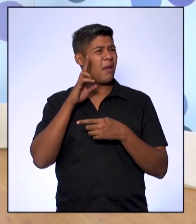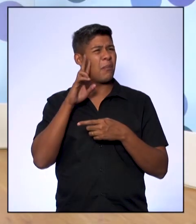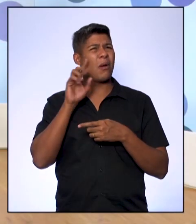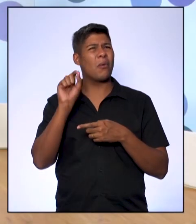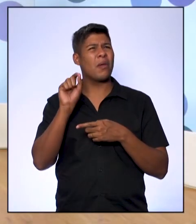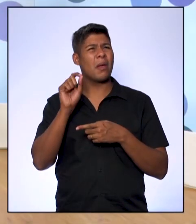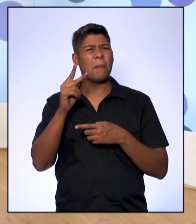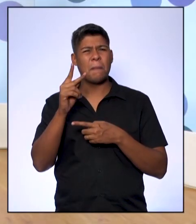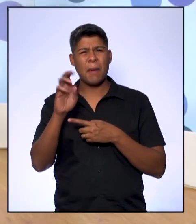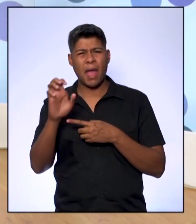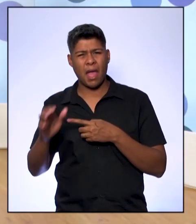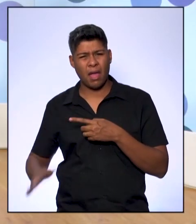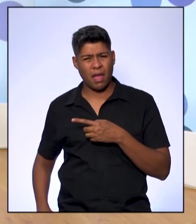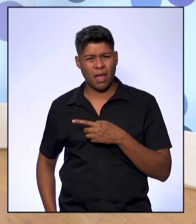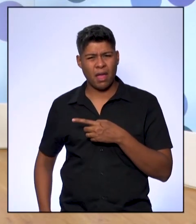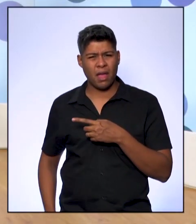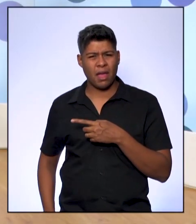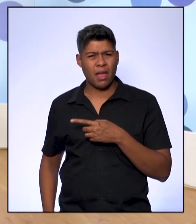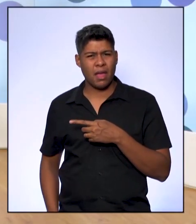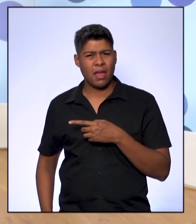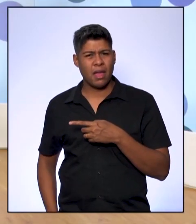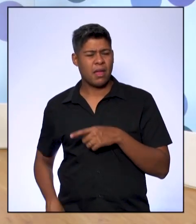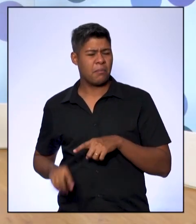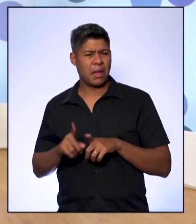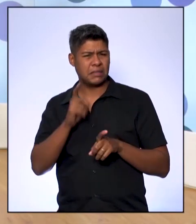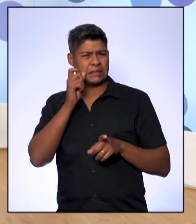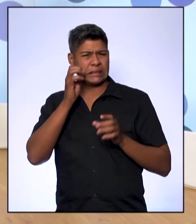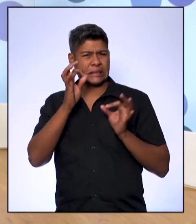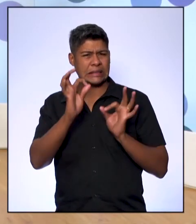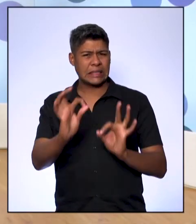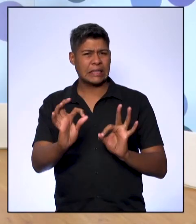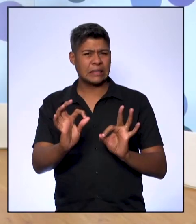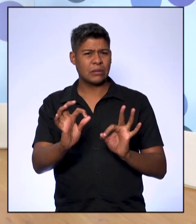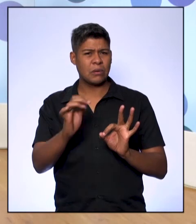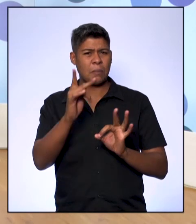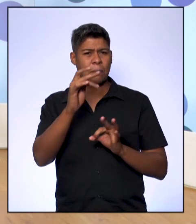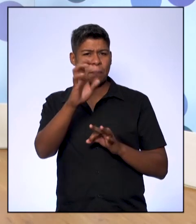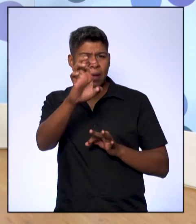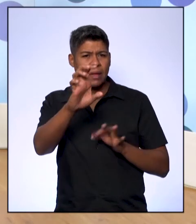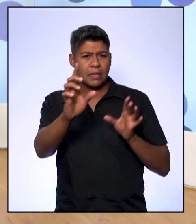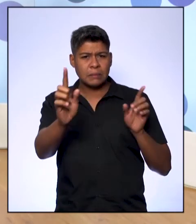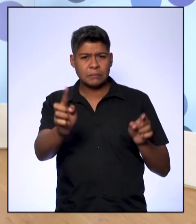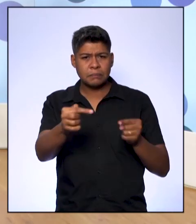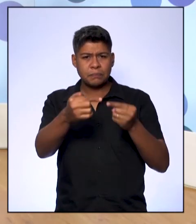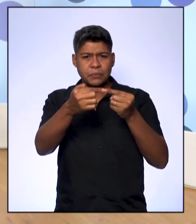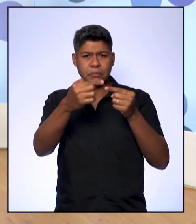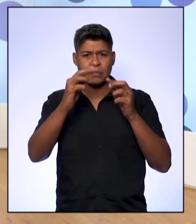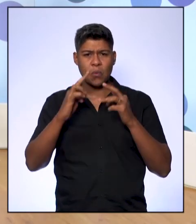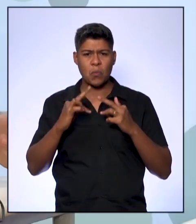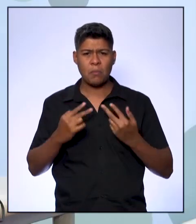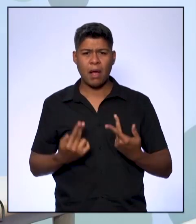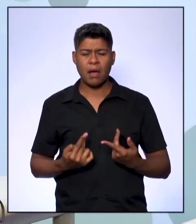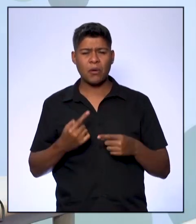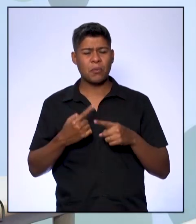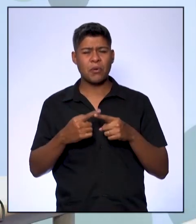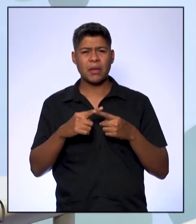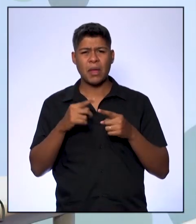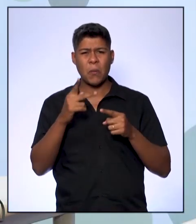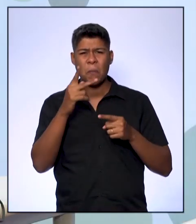né o seu pé sua perna aí só assim mais com e lógico né professor e faz parte do ser humano porque que o pé